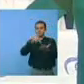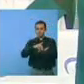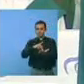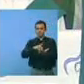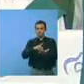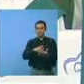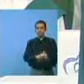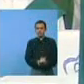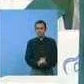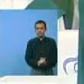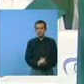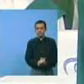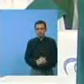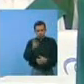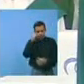Pensa, isso é sério, gente.